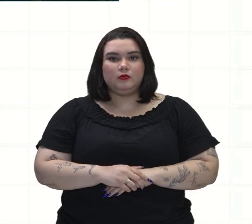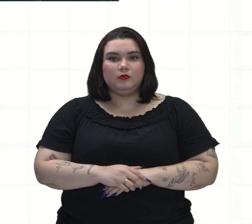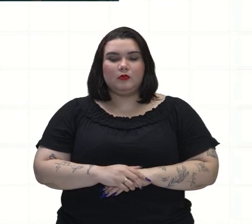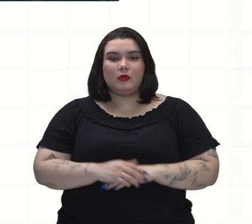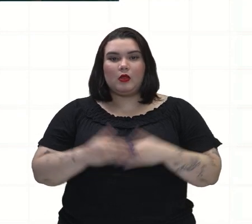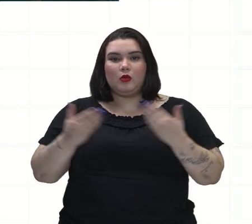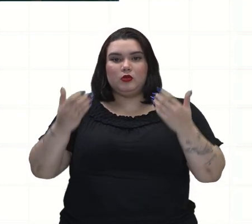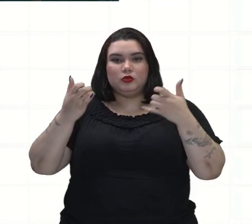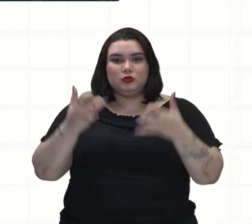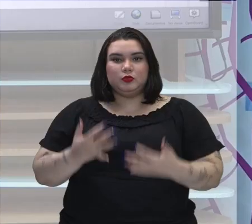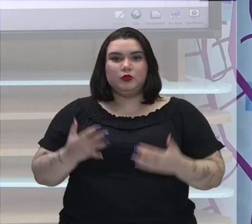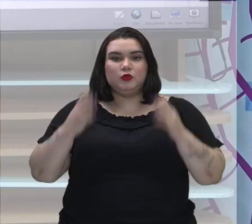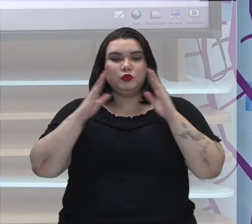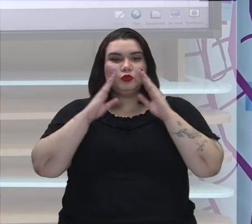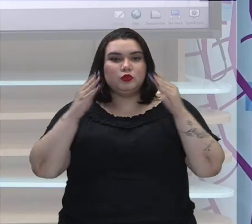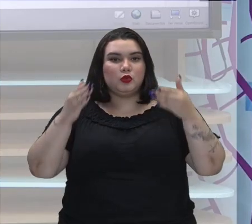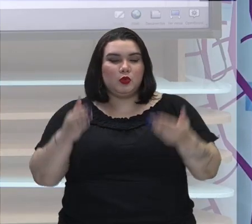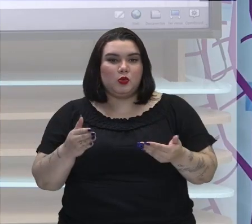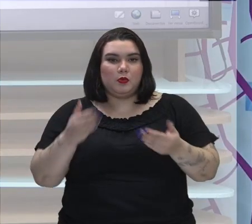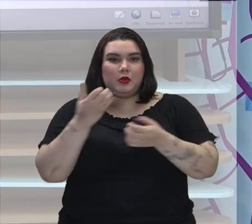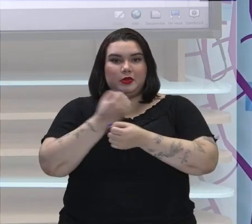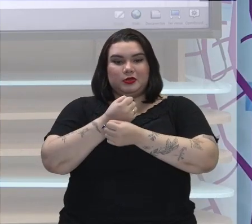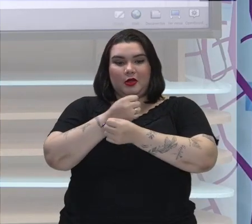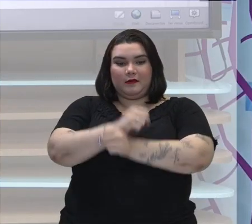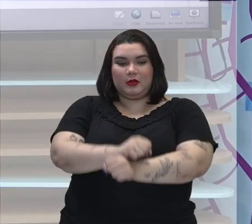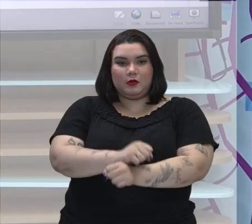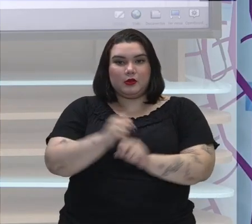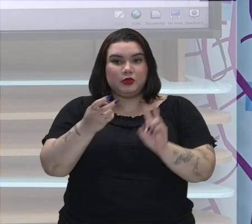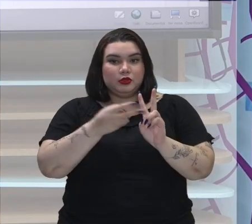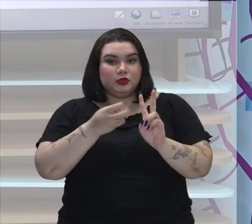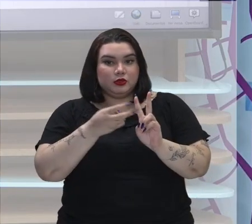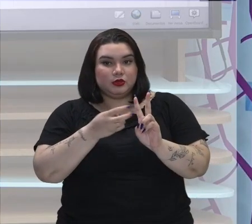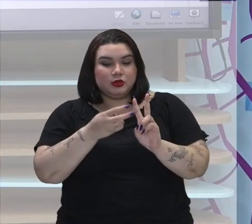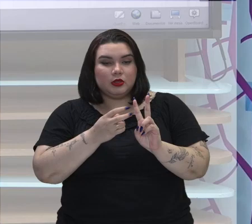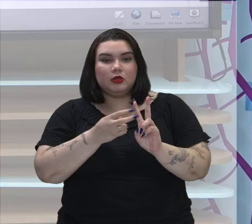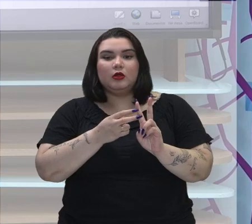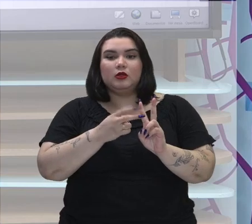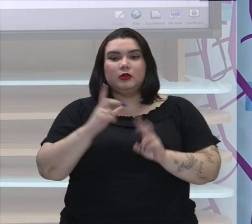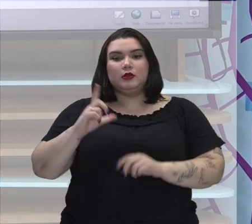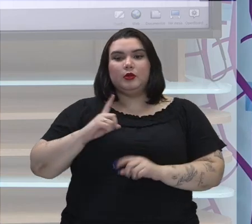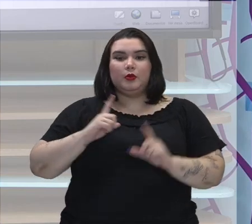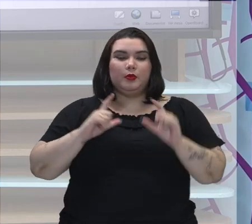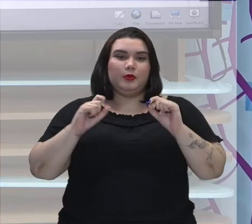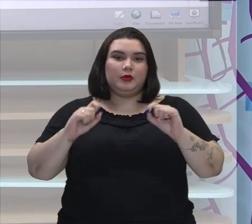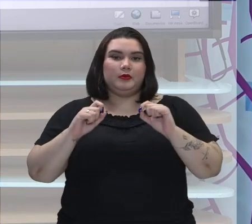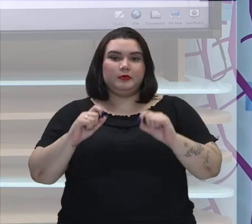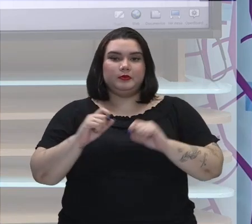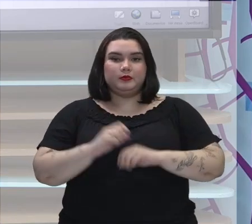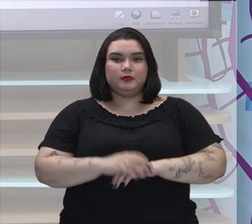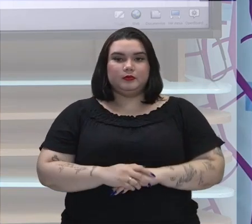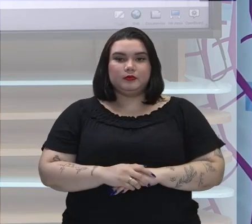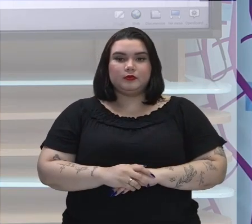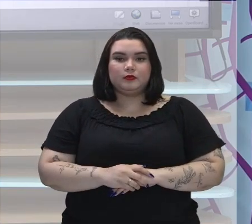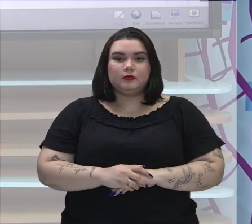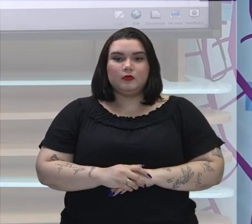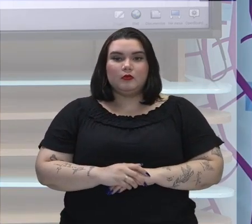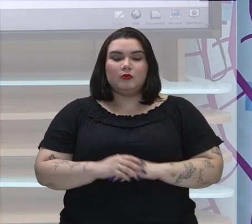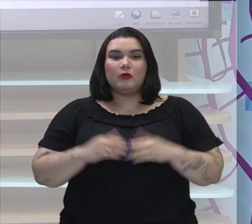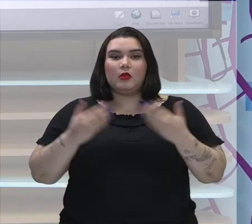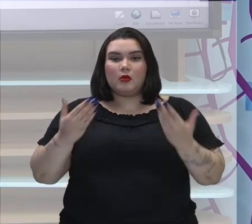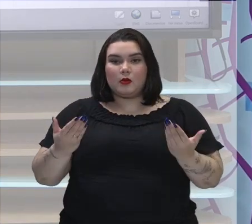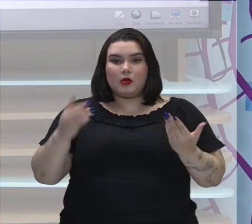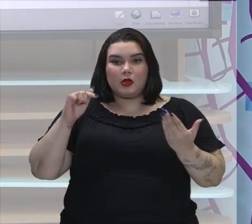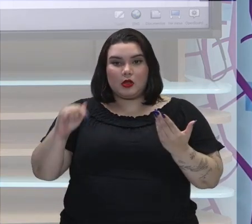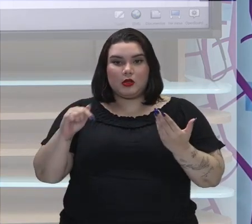respeito do processo de escravidão indígena, você tem, né, num primeiro momento, justamente